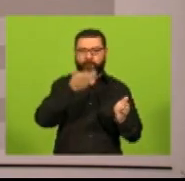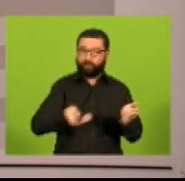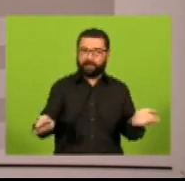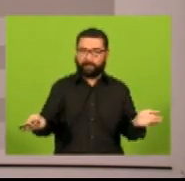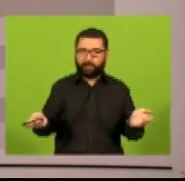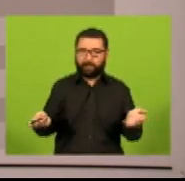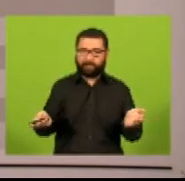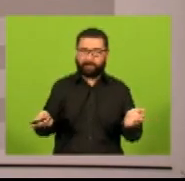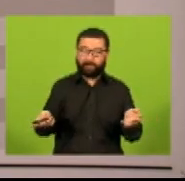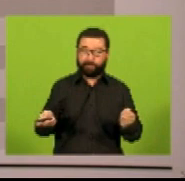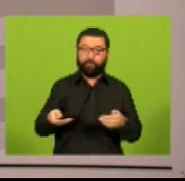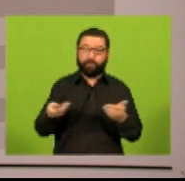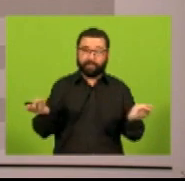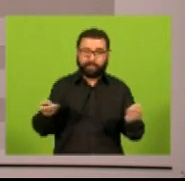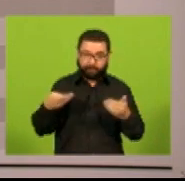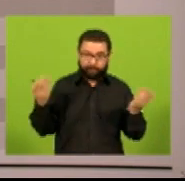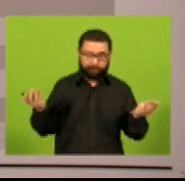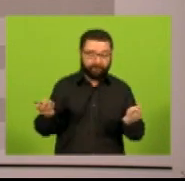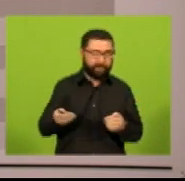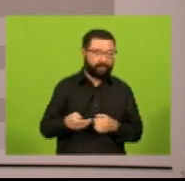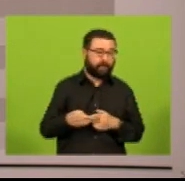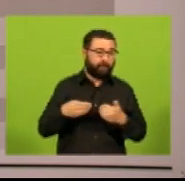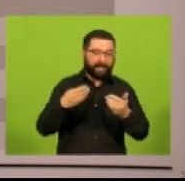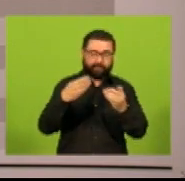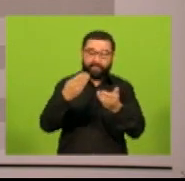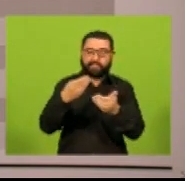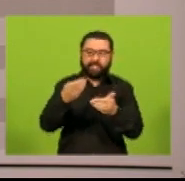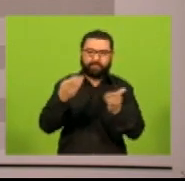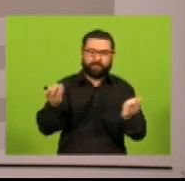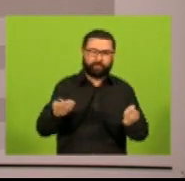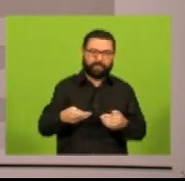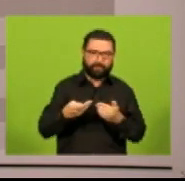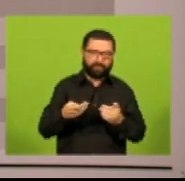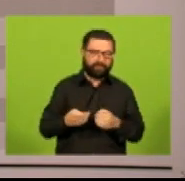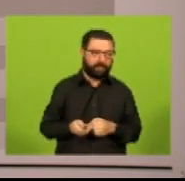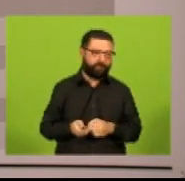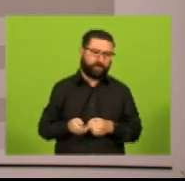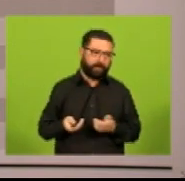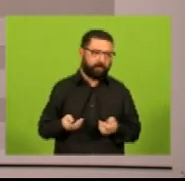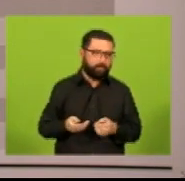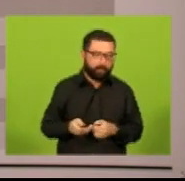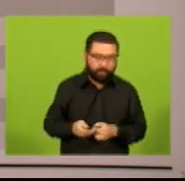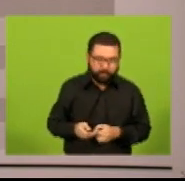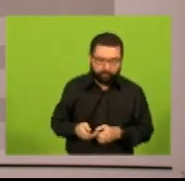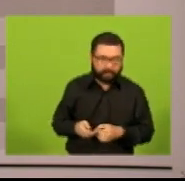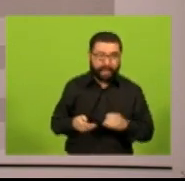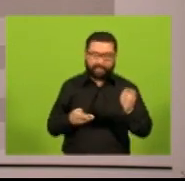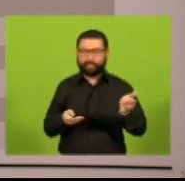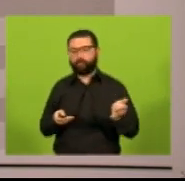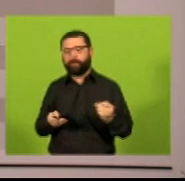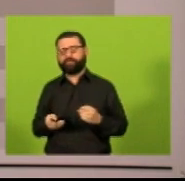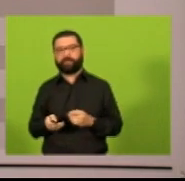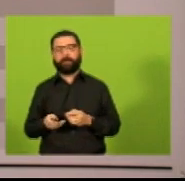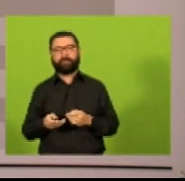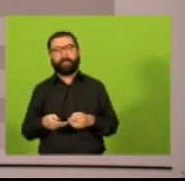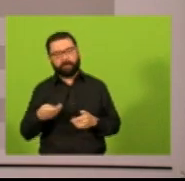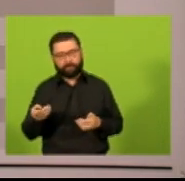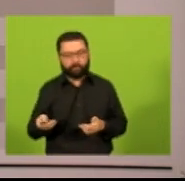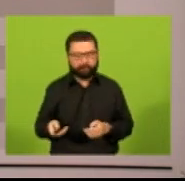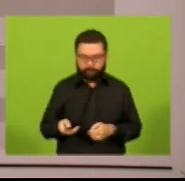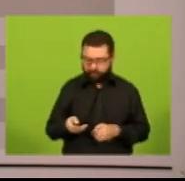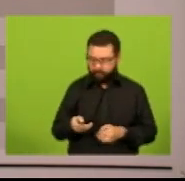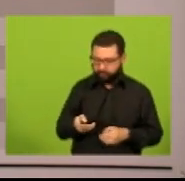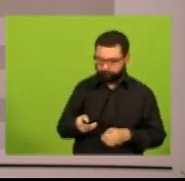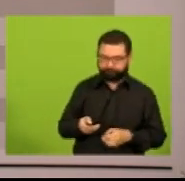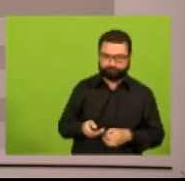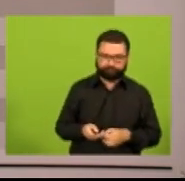conseguiram pegar todas as gamas de cores, né? Que são mais visíveis, mais fáceis de identificar. Então, esses são os mais usados, tá? Mas